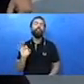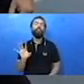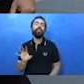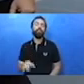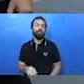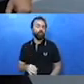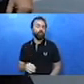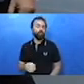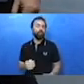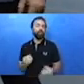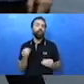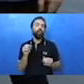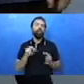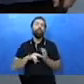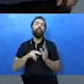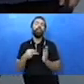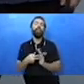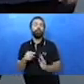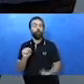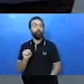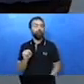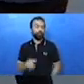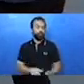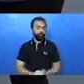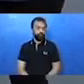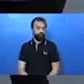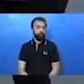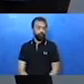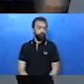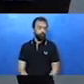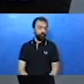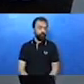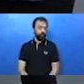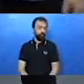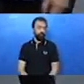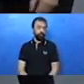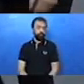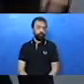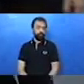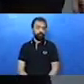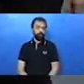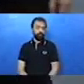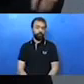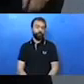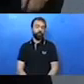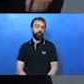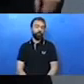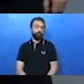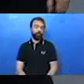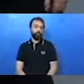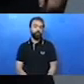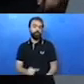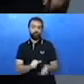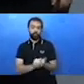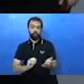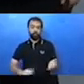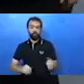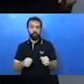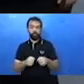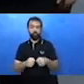estrelas. O que elas significam nessa bandeira? Vamos fazer as próximas atividades juntos